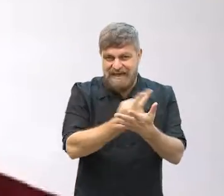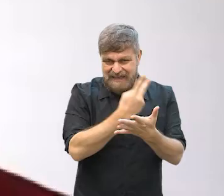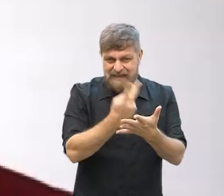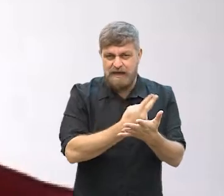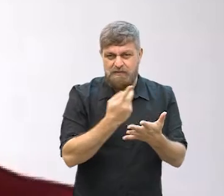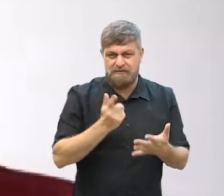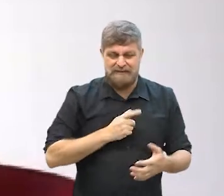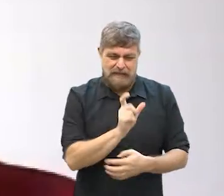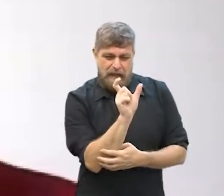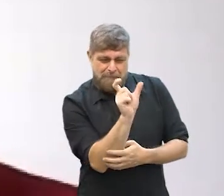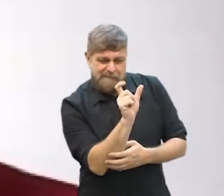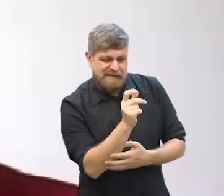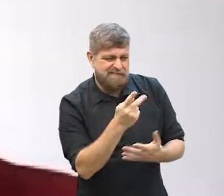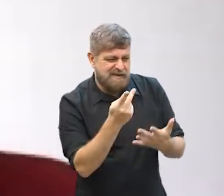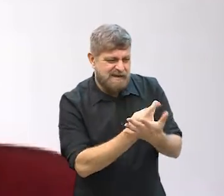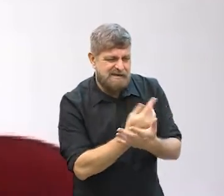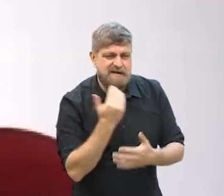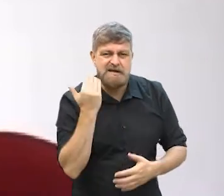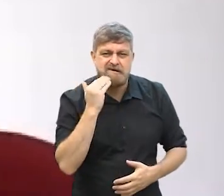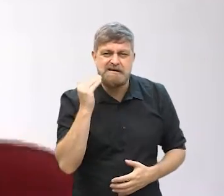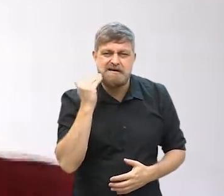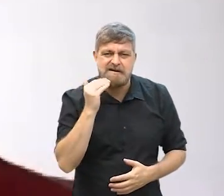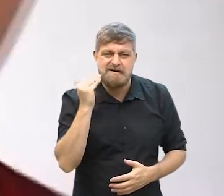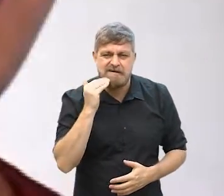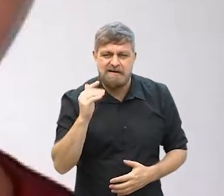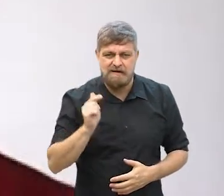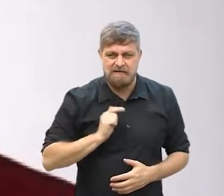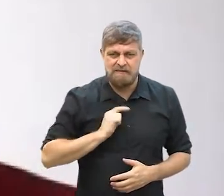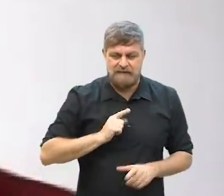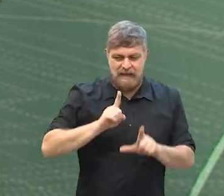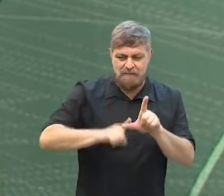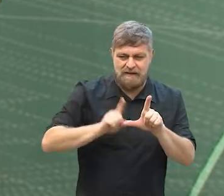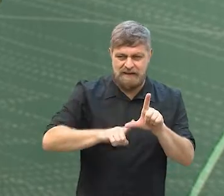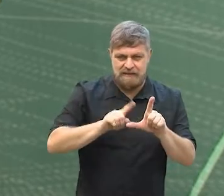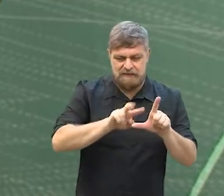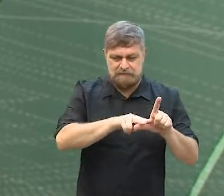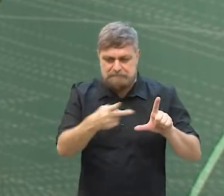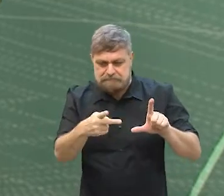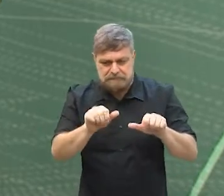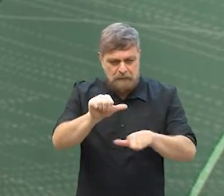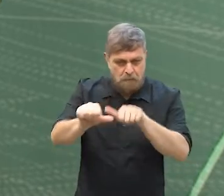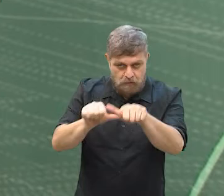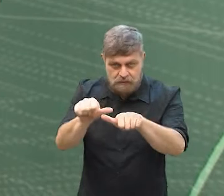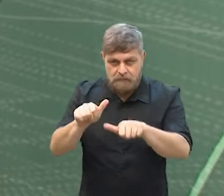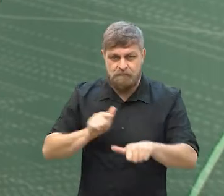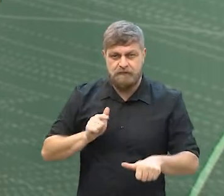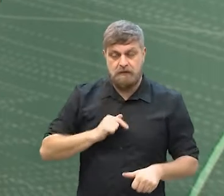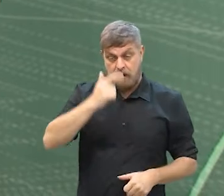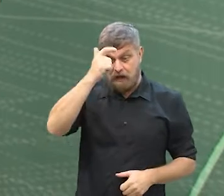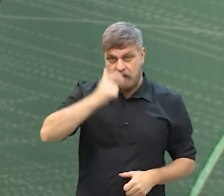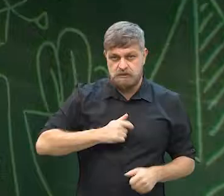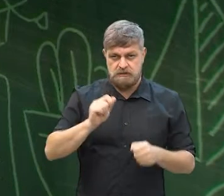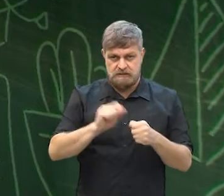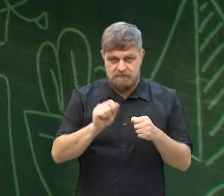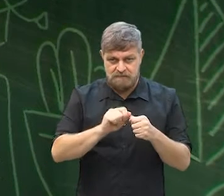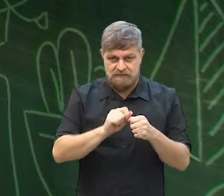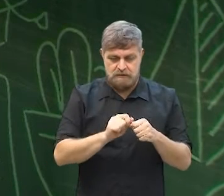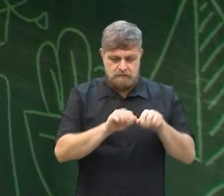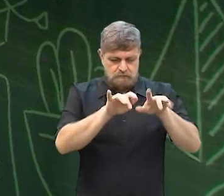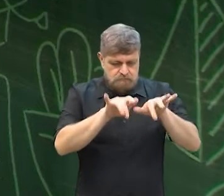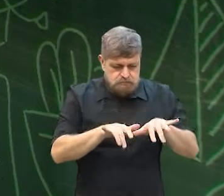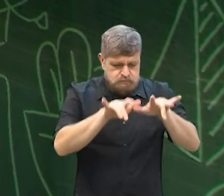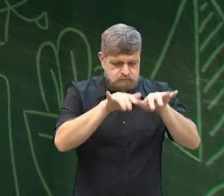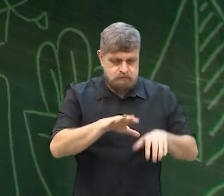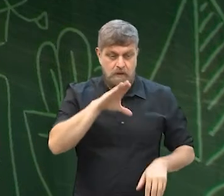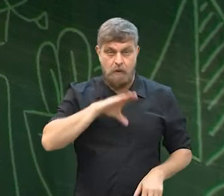de tipografia, erro de digitação, algum E que vira A, né? Pudéssemos, a partir então, atualizar a